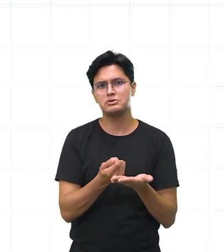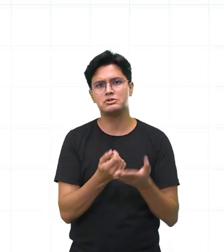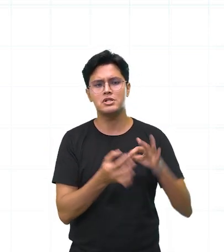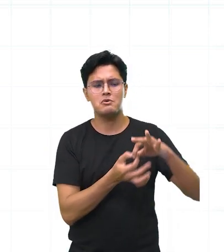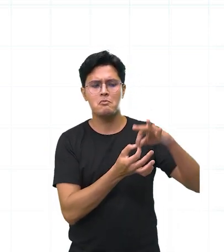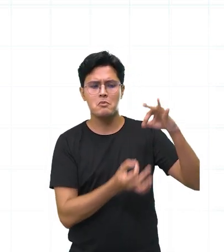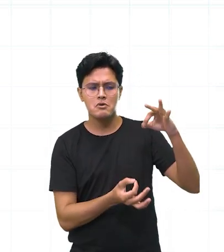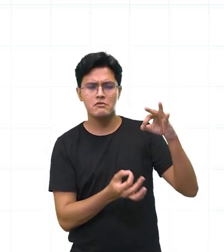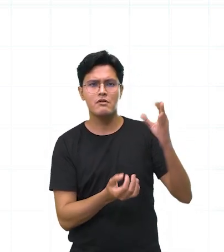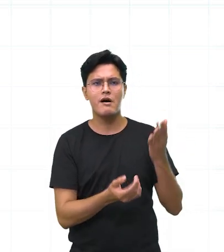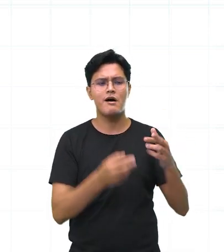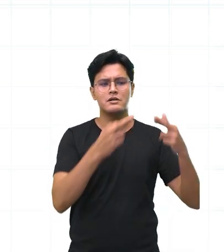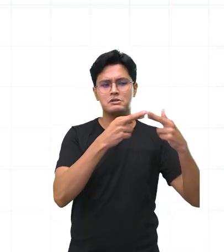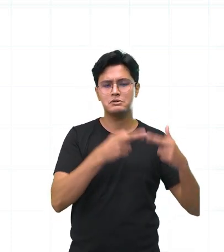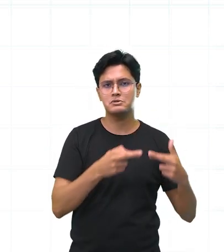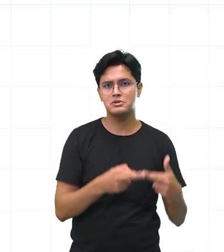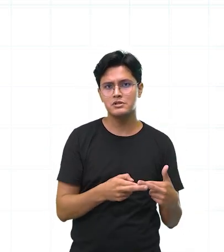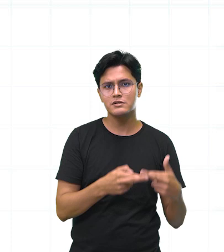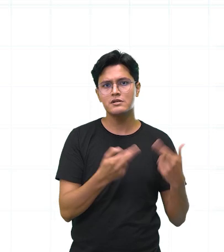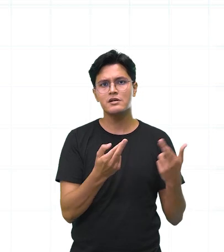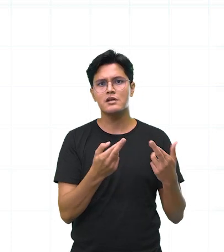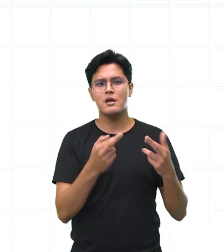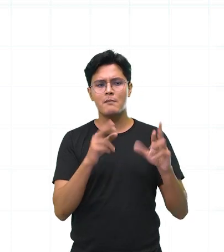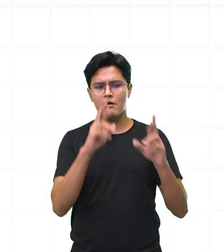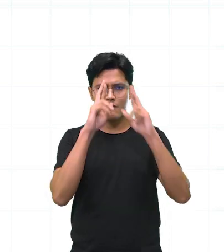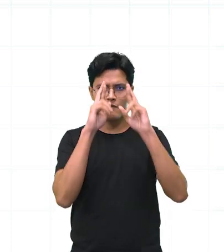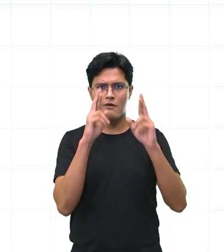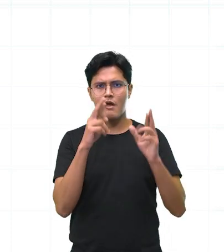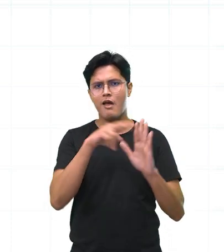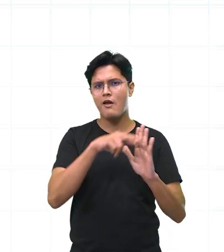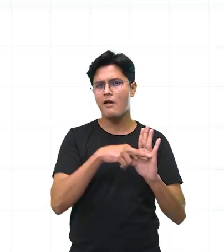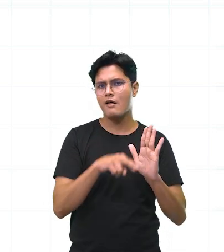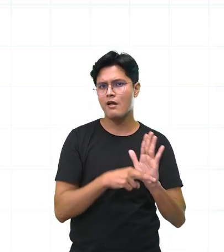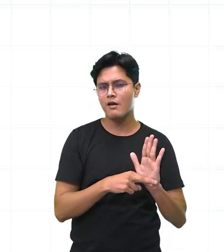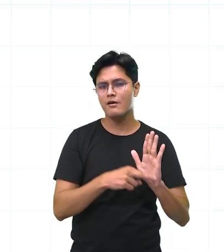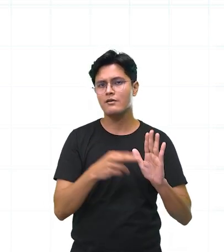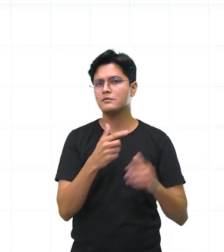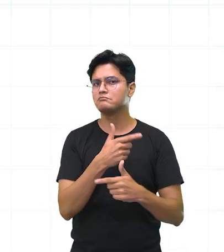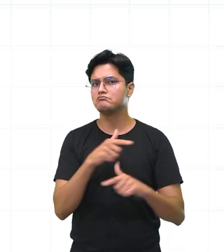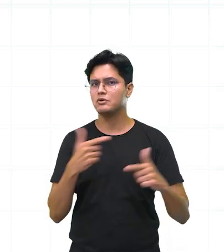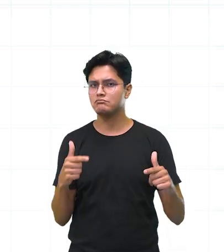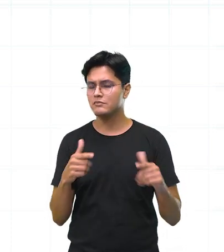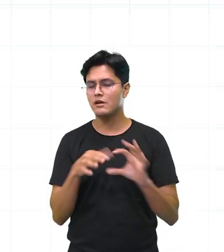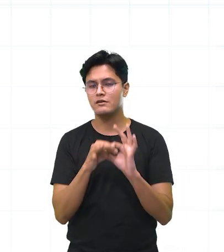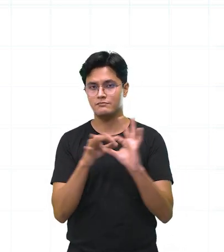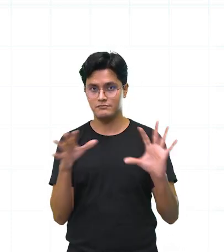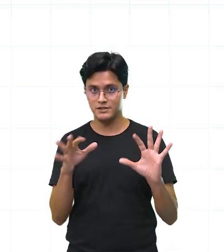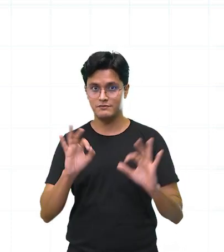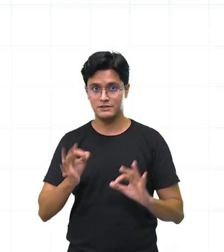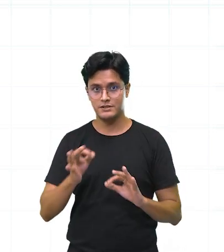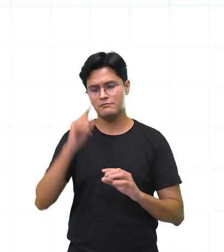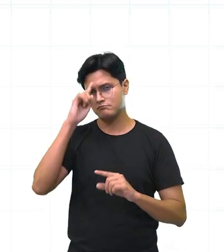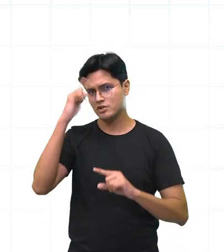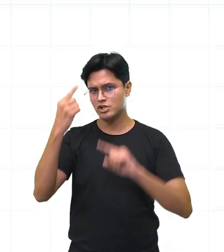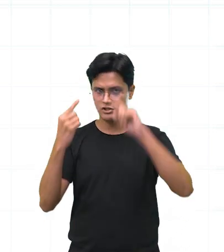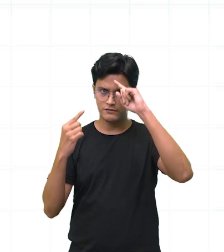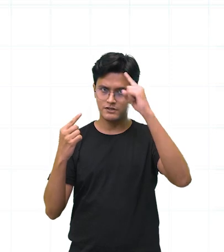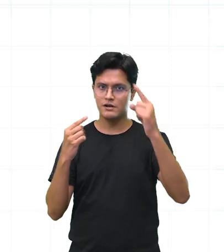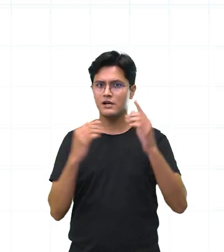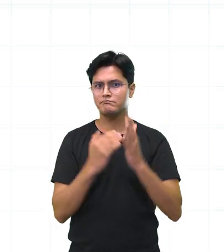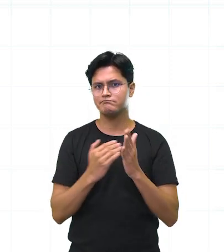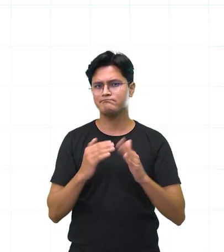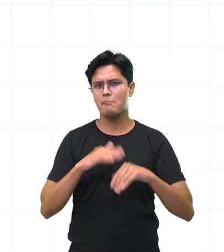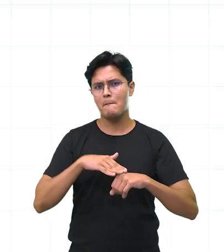por exemplo, rimas, tá? Já tá dizendo, ó, livres, né? Então, dá um leque maior de criatividade. E aí, dentro do